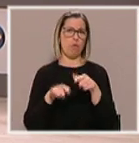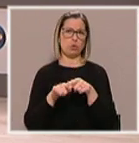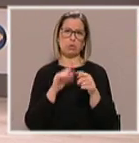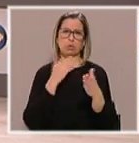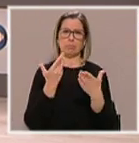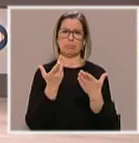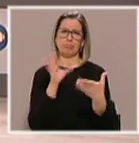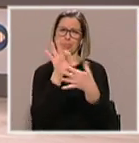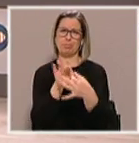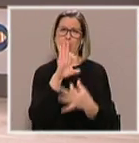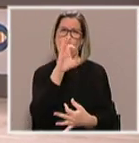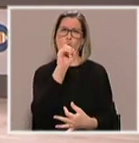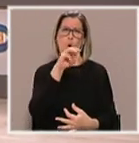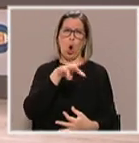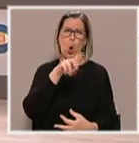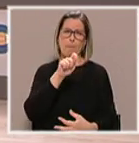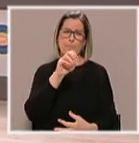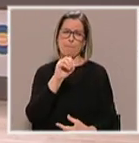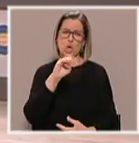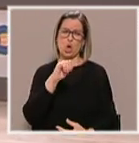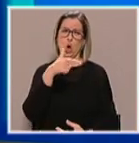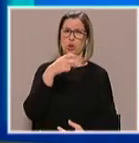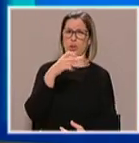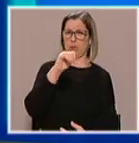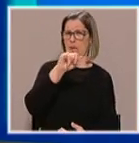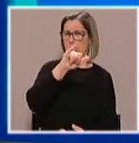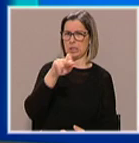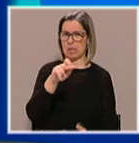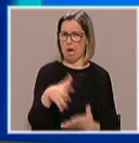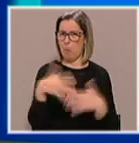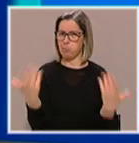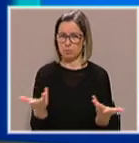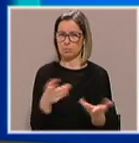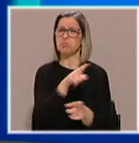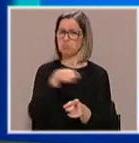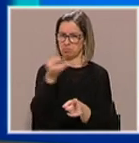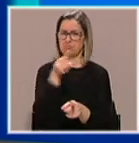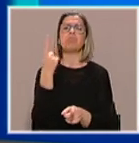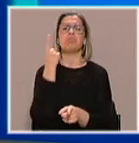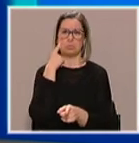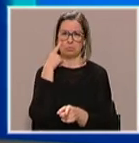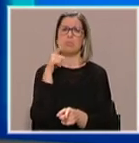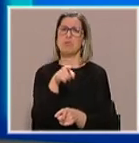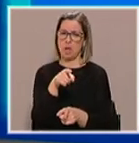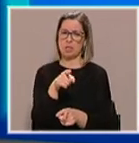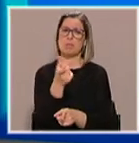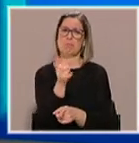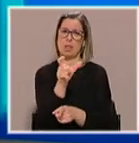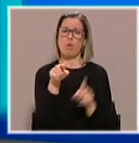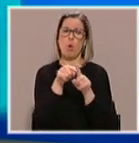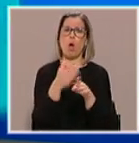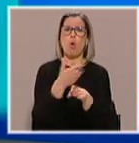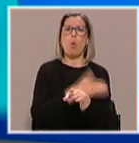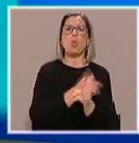termo de homeostasia deve ser por vós conhecido, uma vez que já falaram nele quando iniciaram o estudo do